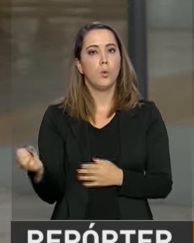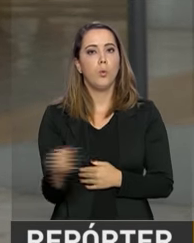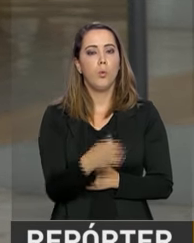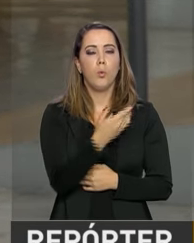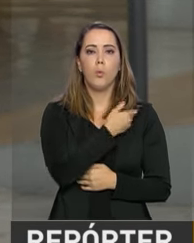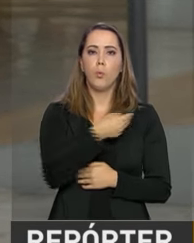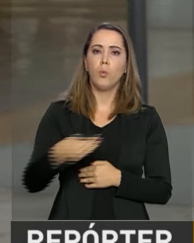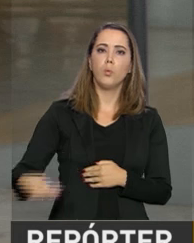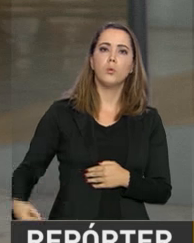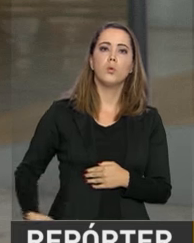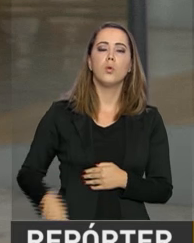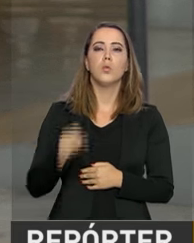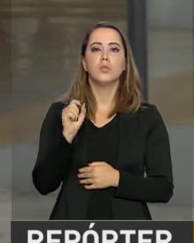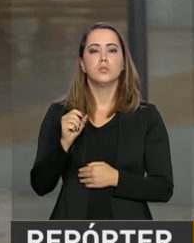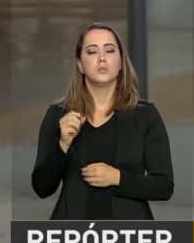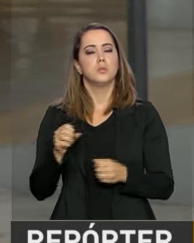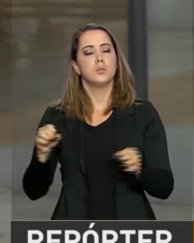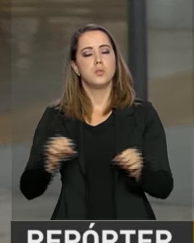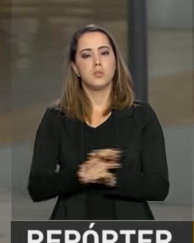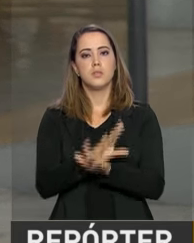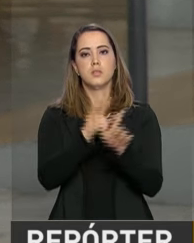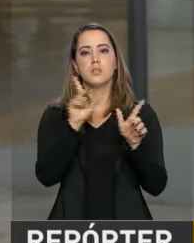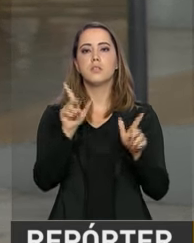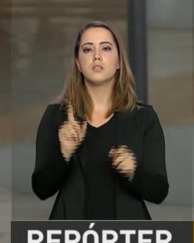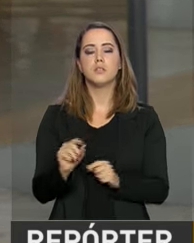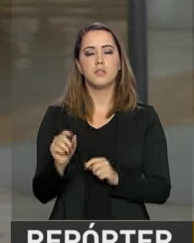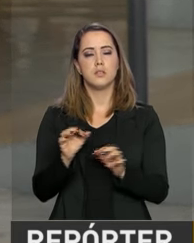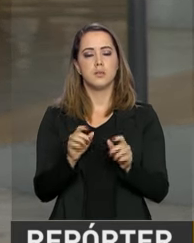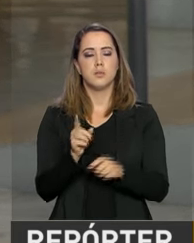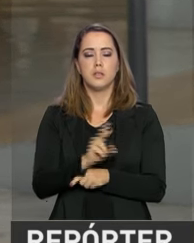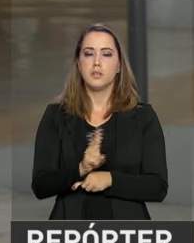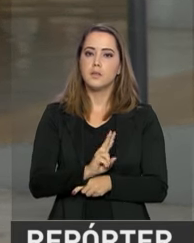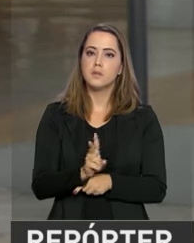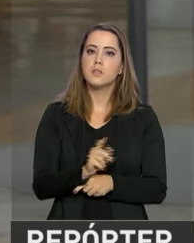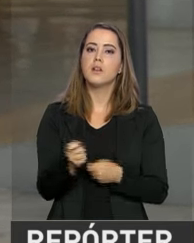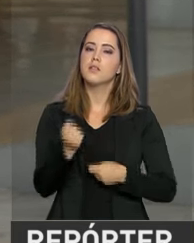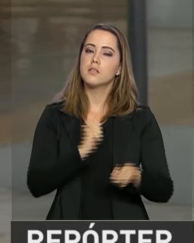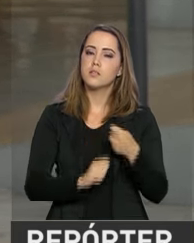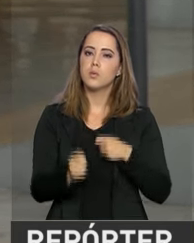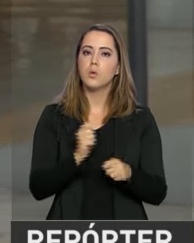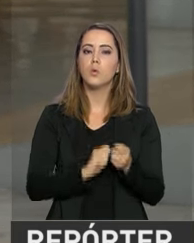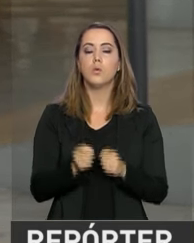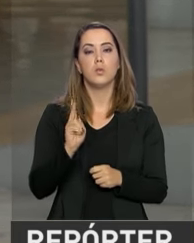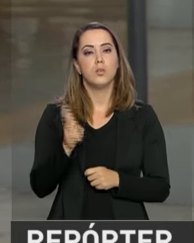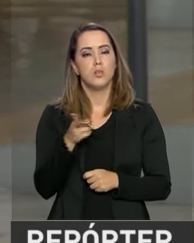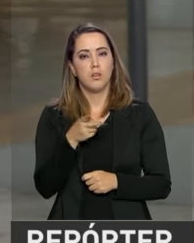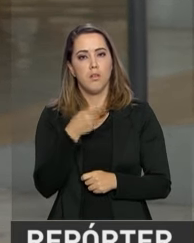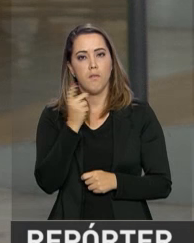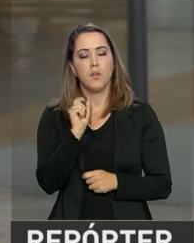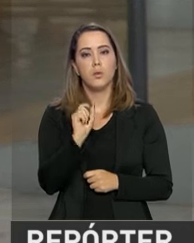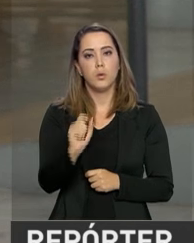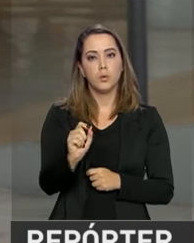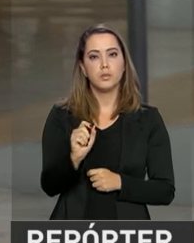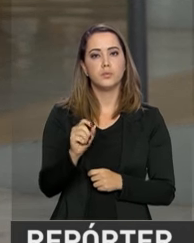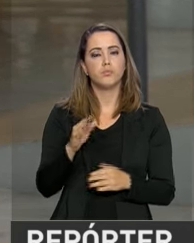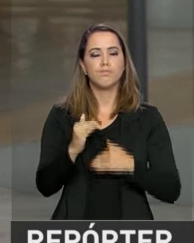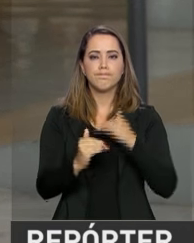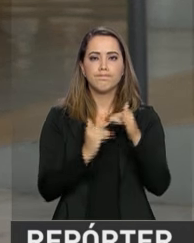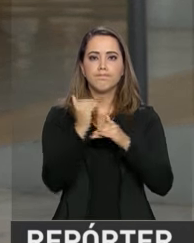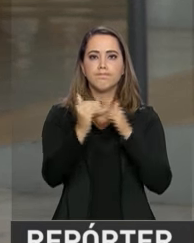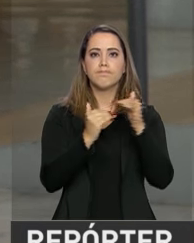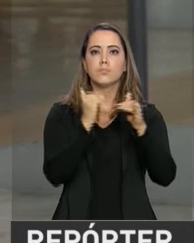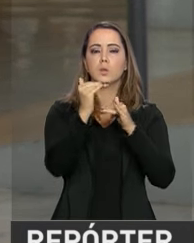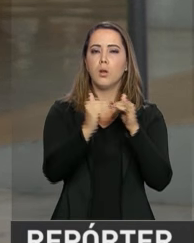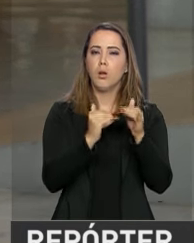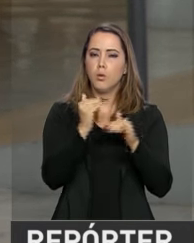ministro da transparência, Fiscalização e Controle, Tor 4, Jardim assumiu lembrando que a construção da democracia passa